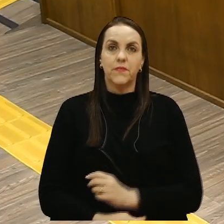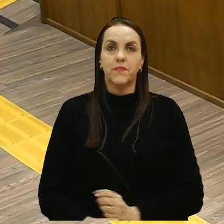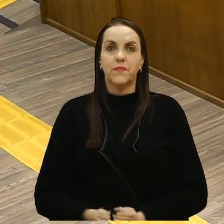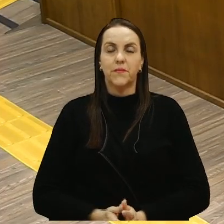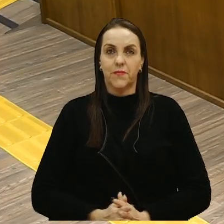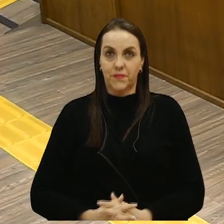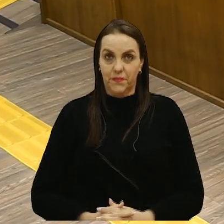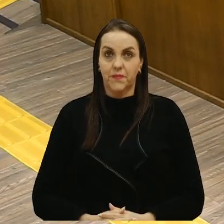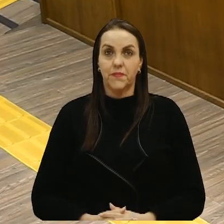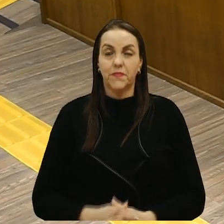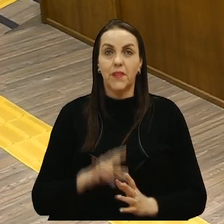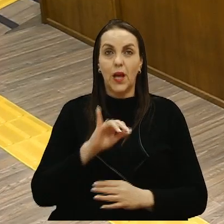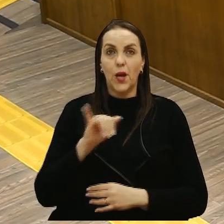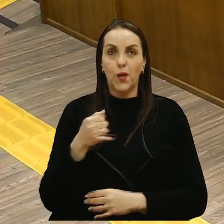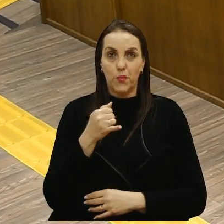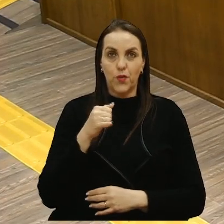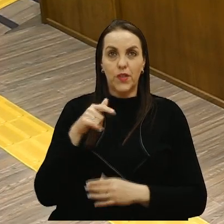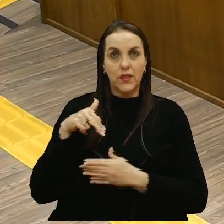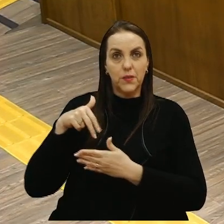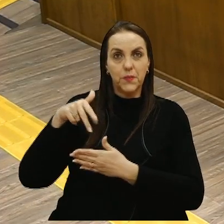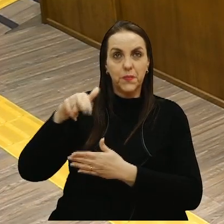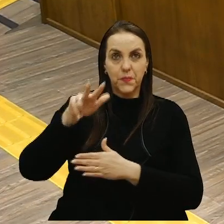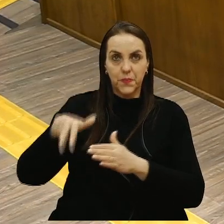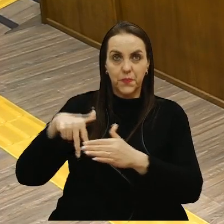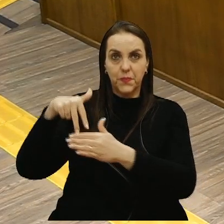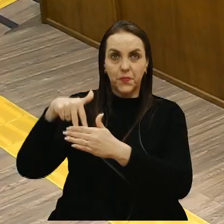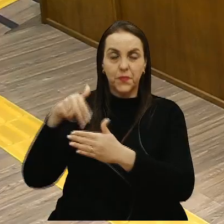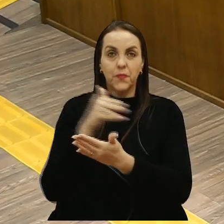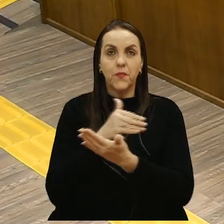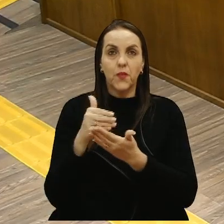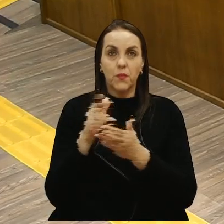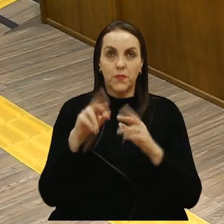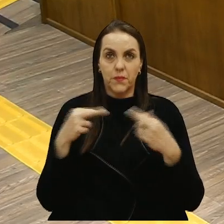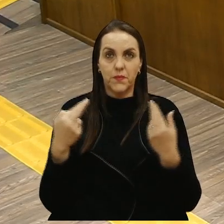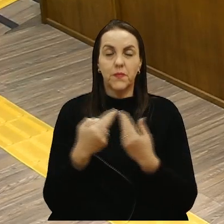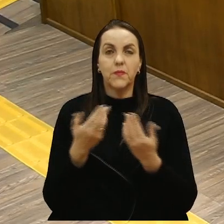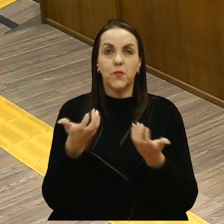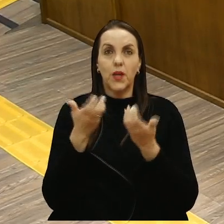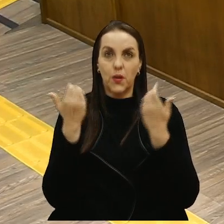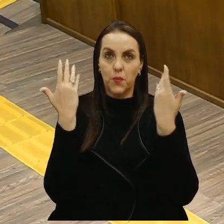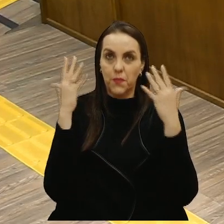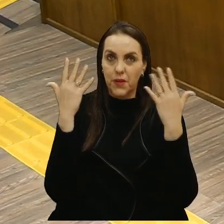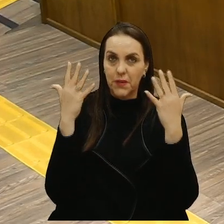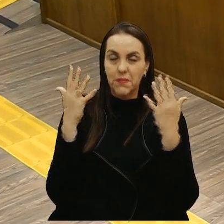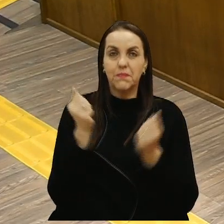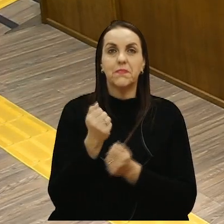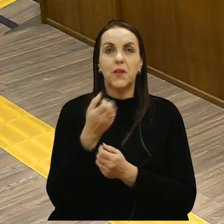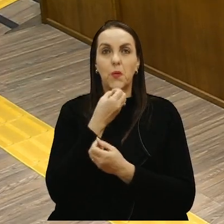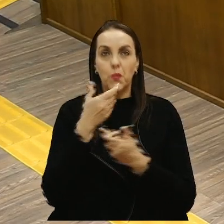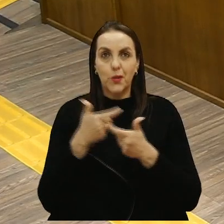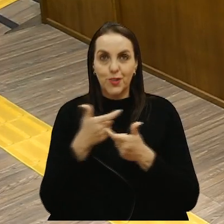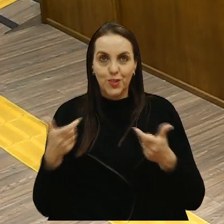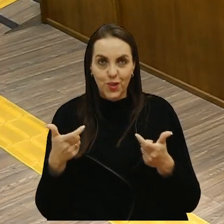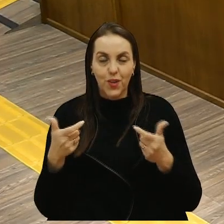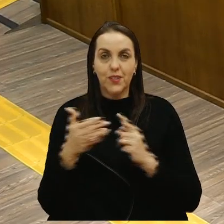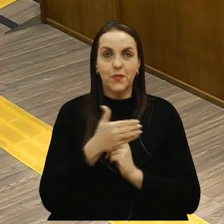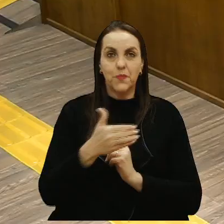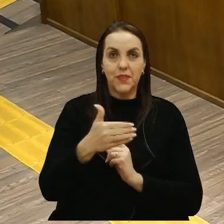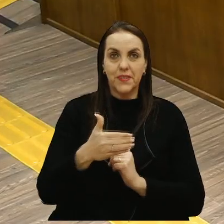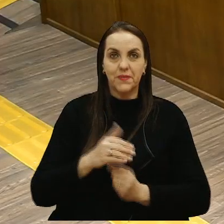Aproveitando enquanto Vossa Excelência encaminha para a tribuna, eu não estava no início da sessão, quero lhe parabenizar e te desejar boa sorte no seu